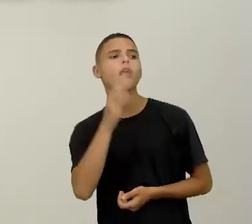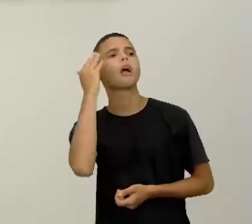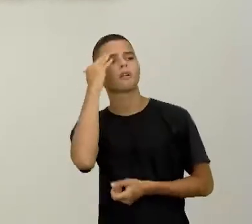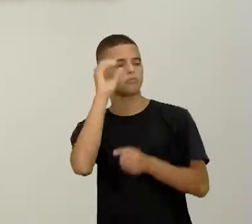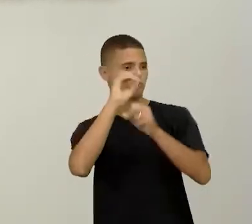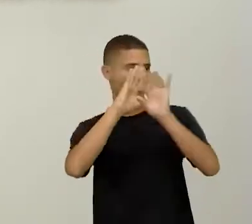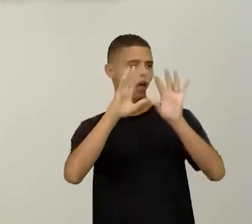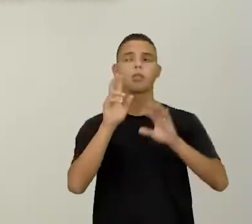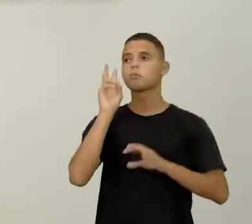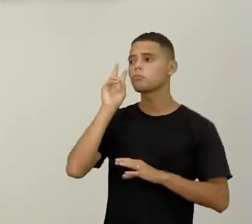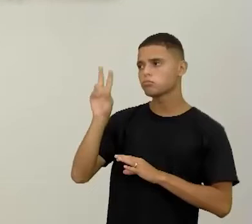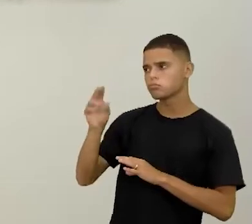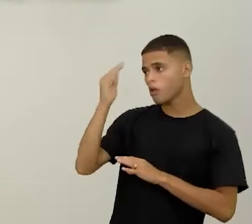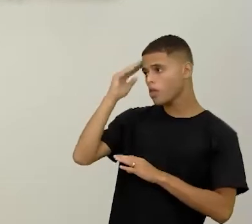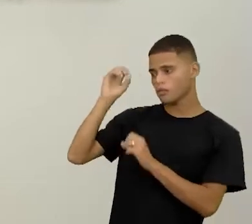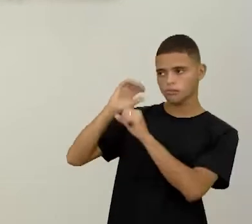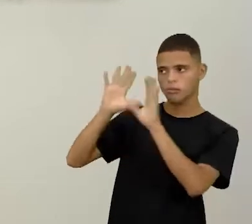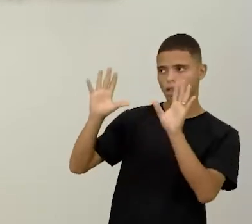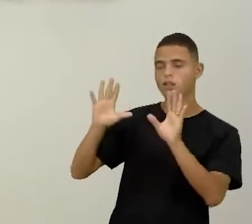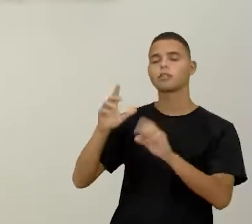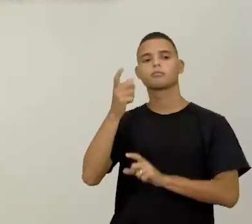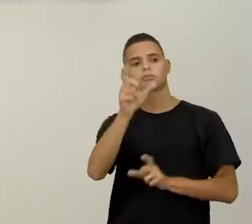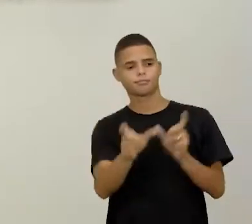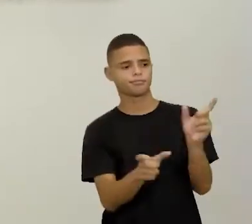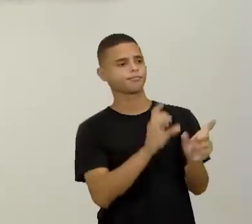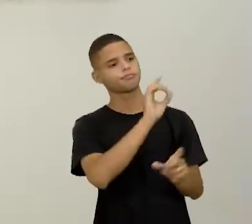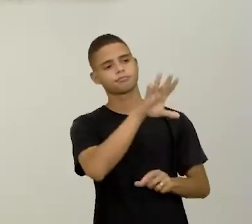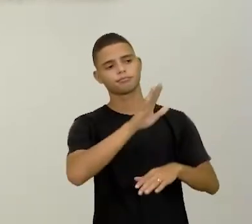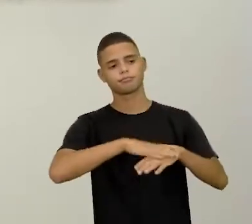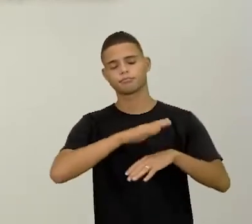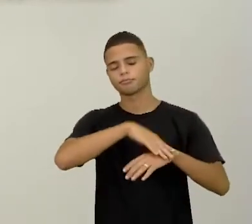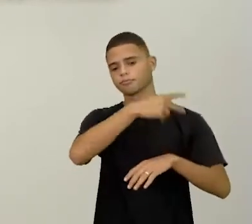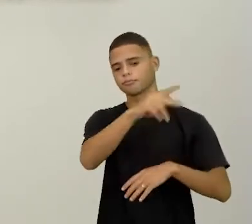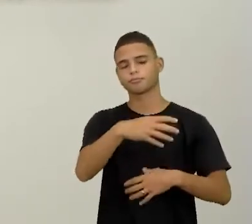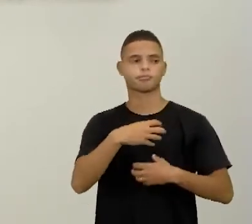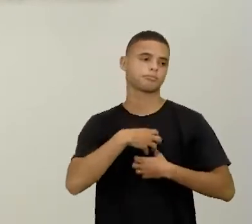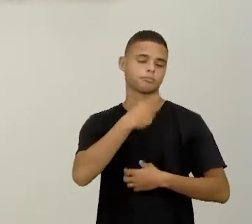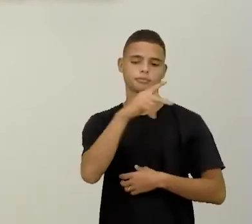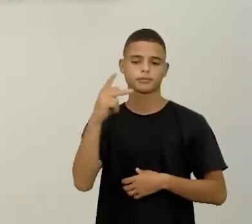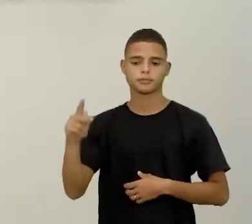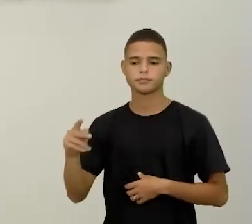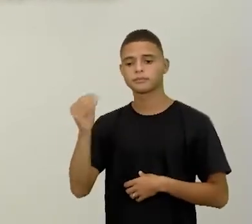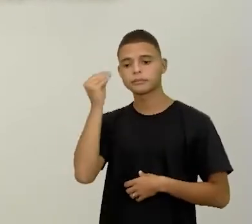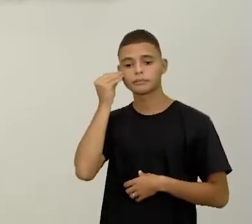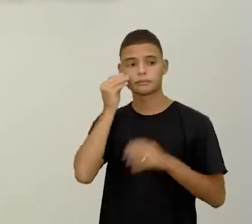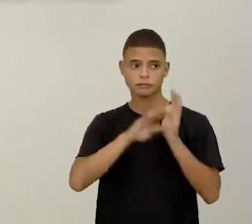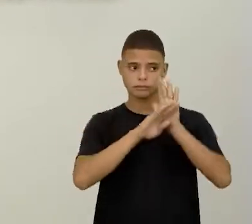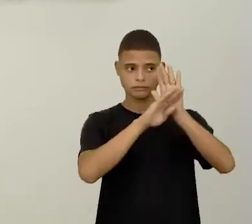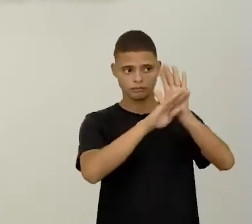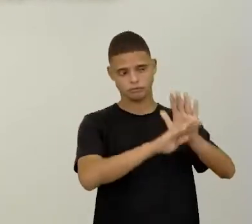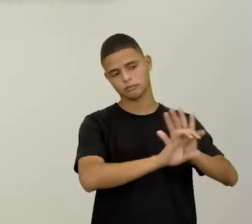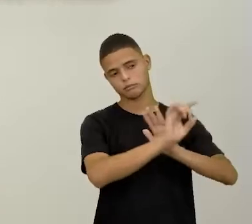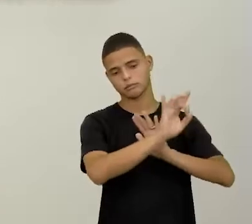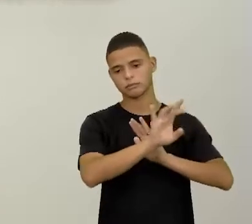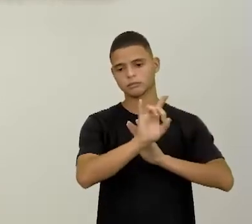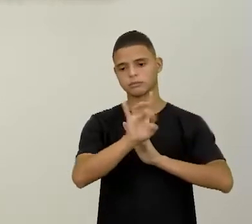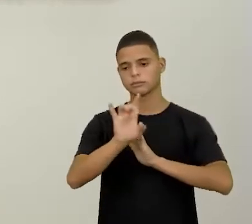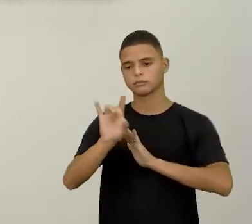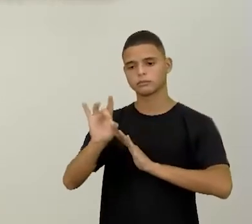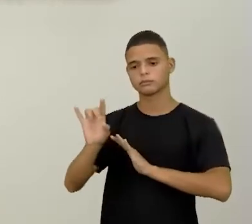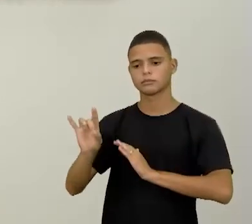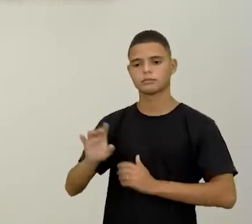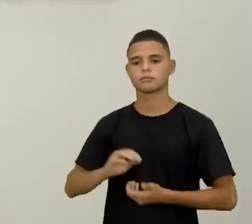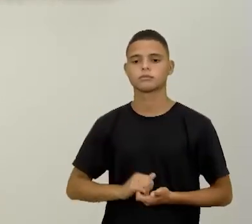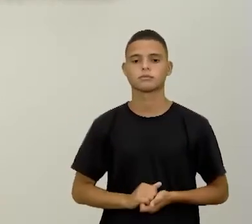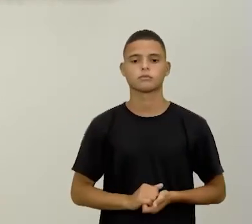esquema, outra pessoa entende o fluxograma, outra pessoa entende a outra imagem. Então, a gente procura trazer um pouquinho de cada coisa para